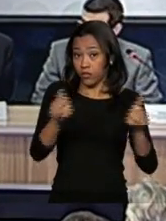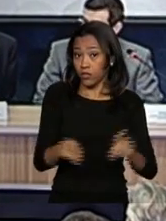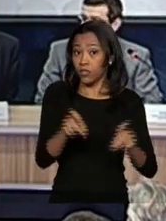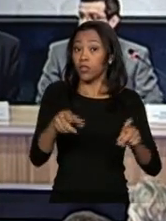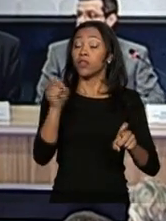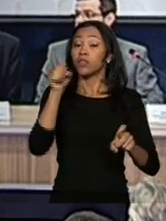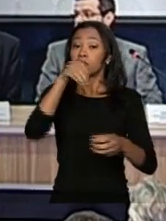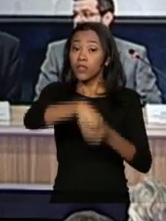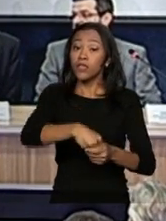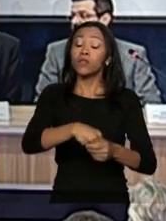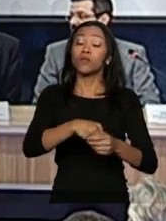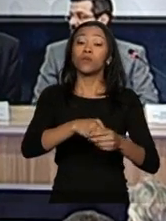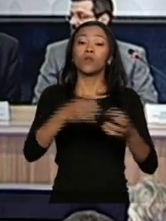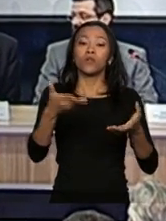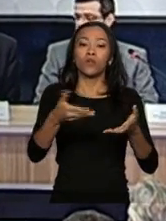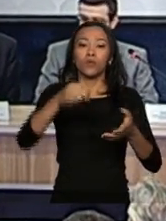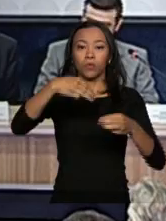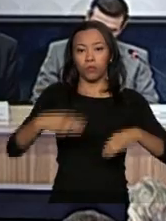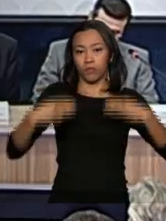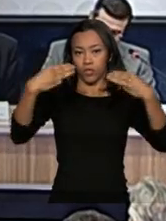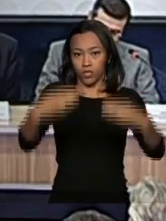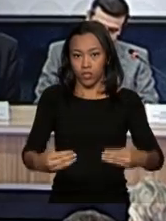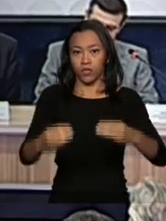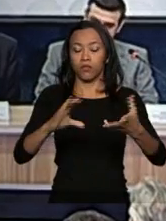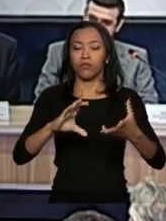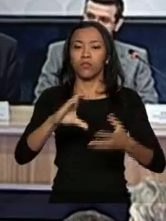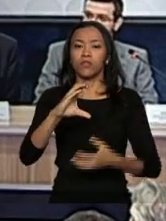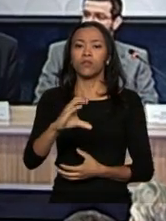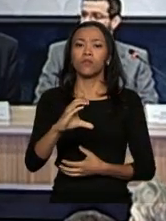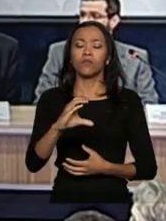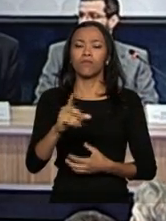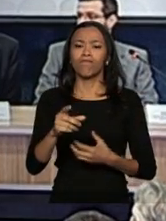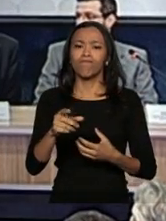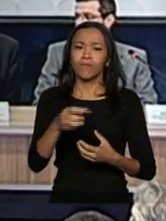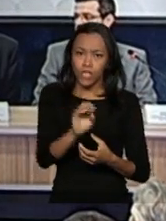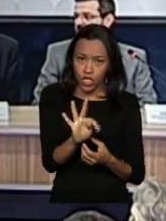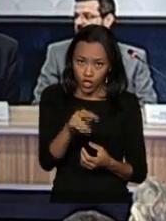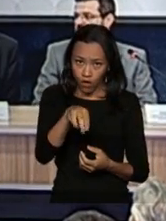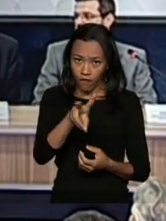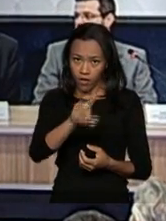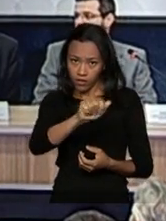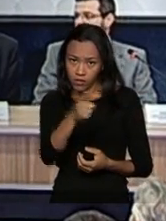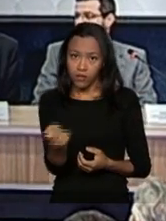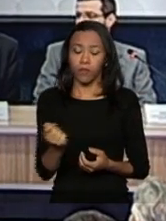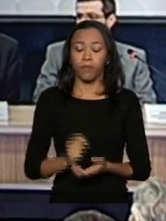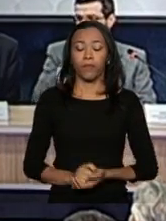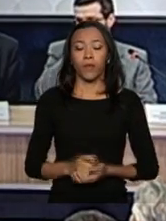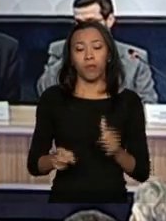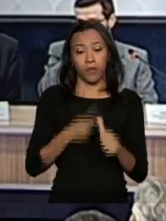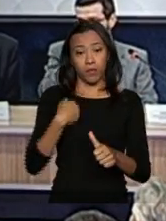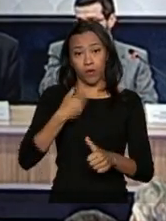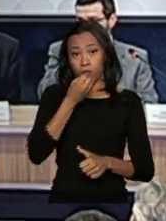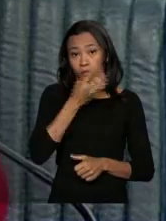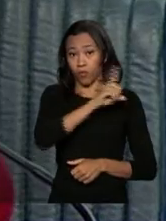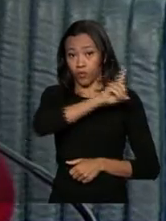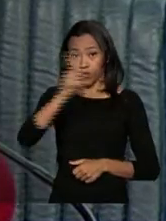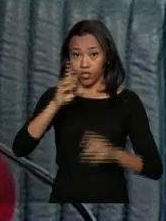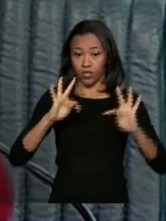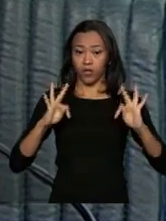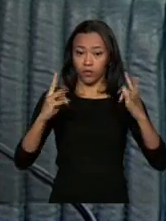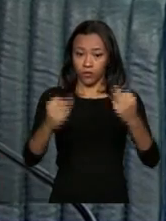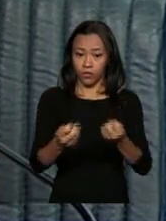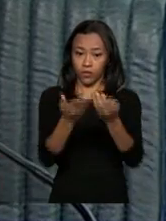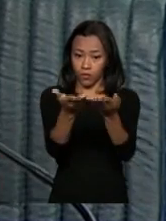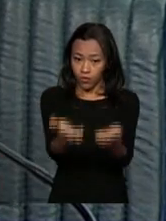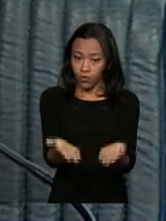da Ciência e Tecnologia e inovação bom obrigada em primeiro lugar bom dia a todos eh gostaria